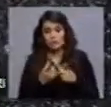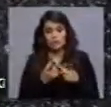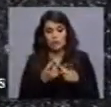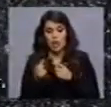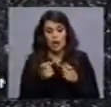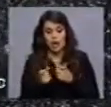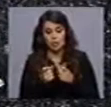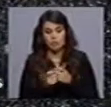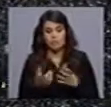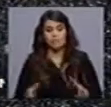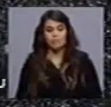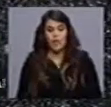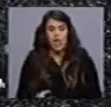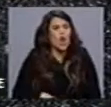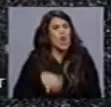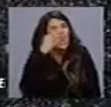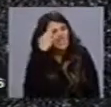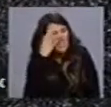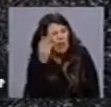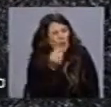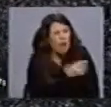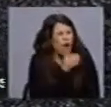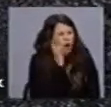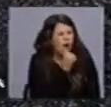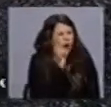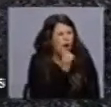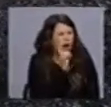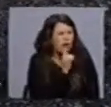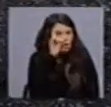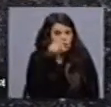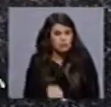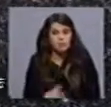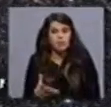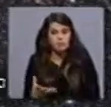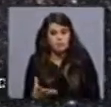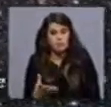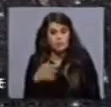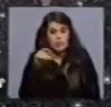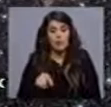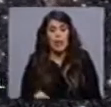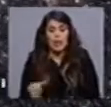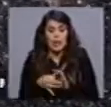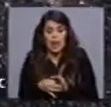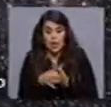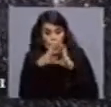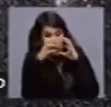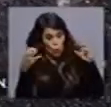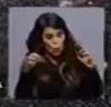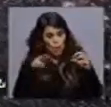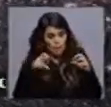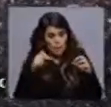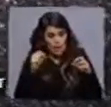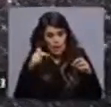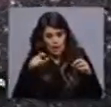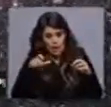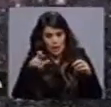portanto, nós que julgávamos que já tínhamos muita informação, que nós conhecíamos bem estas galáxias próximas de nós, nomeadamente a pequena e a grande nuvem de Magalhães, eis